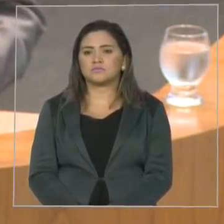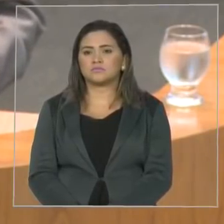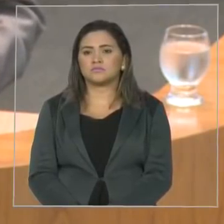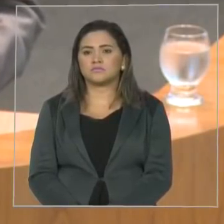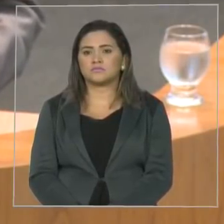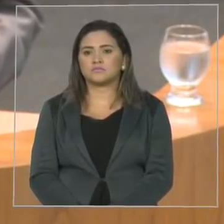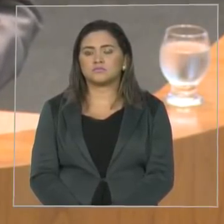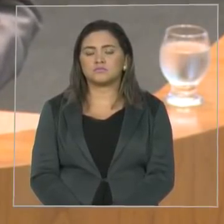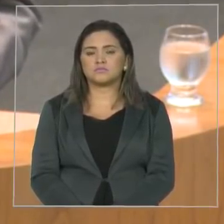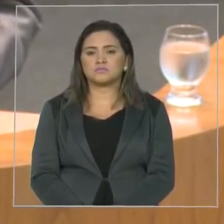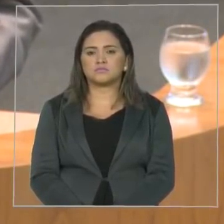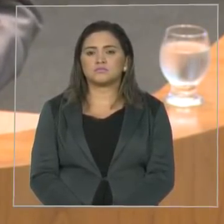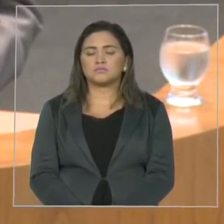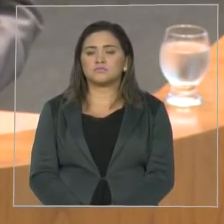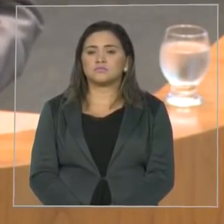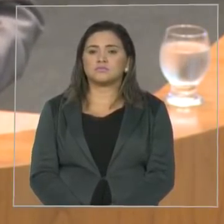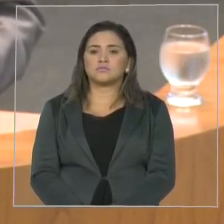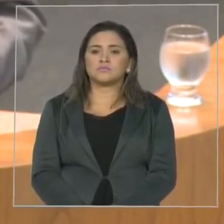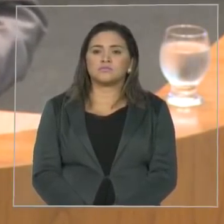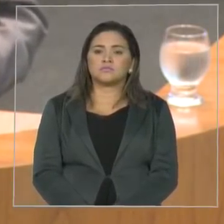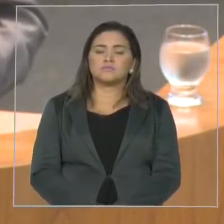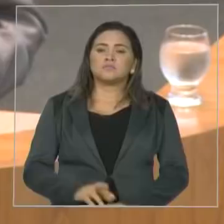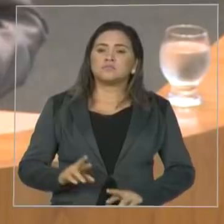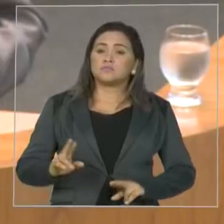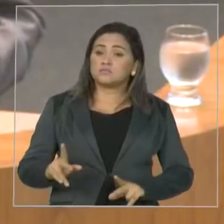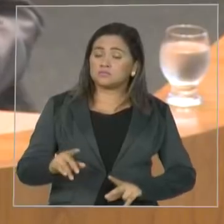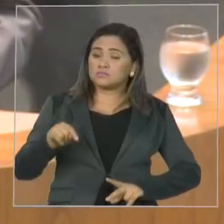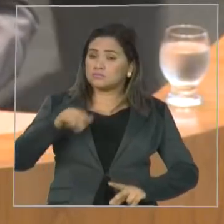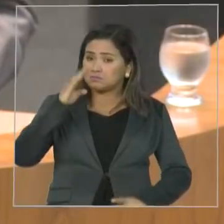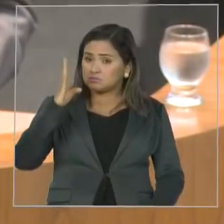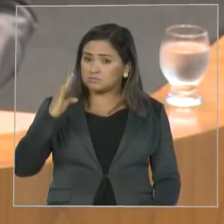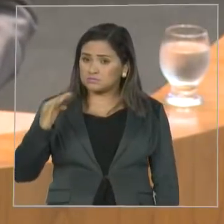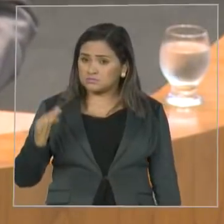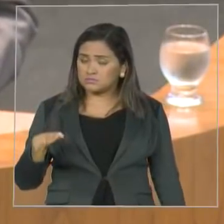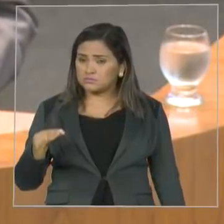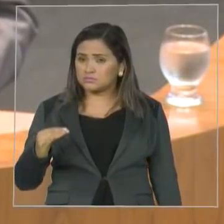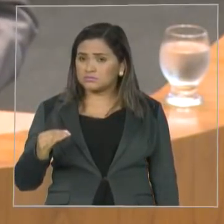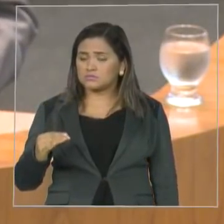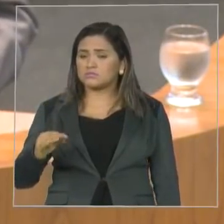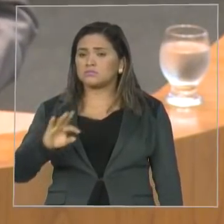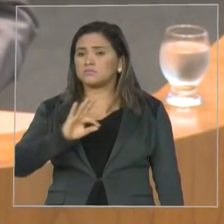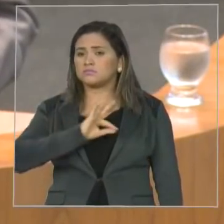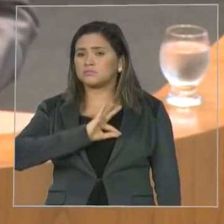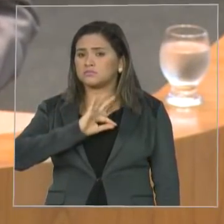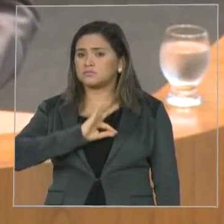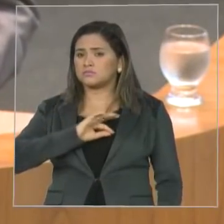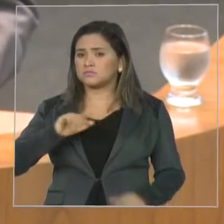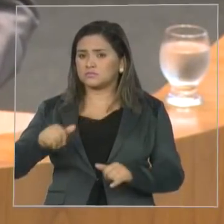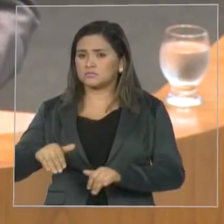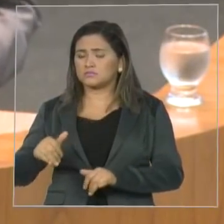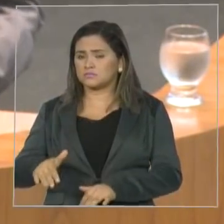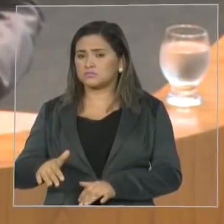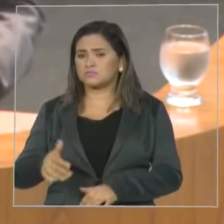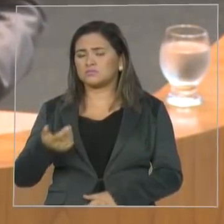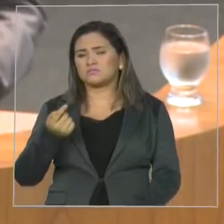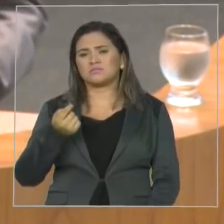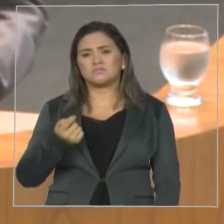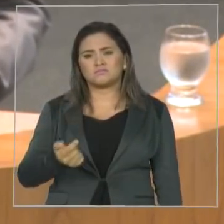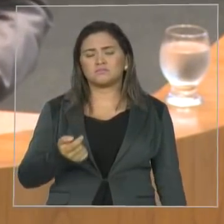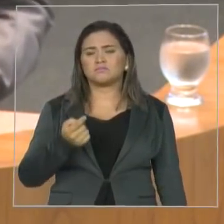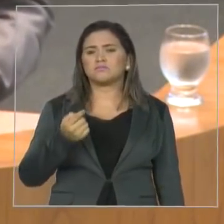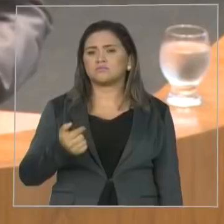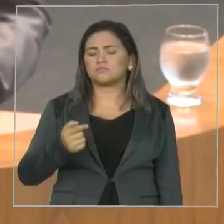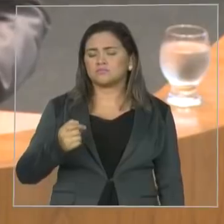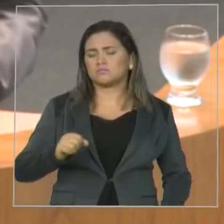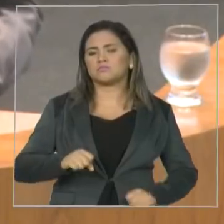aqui é outra. E segundo, nossos costumes são diferentes daquele país. Então, como se pode dizer,